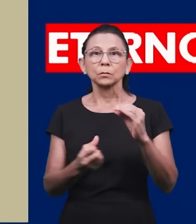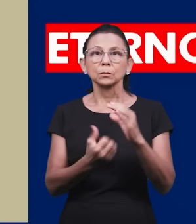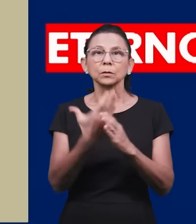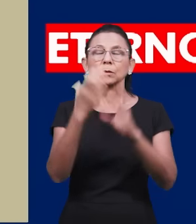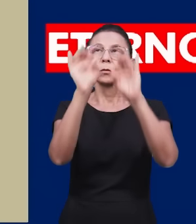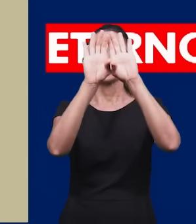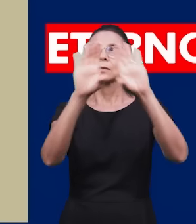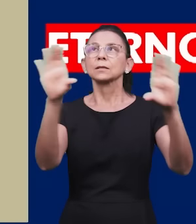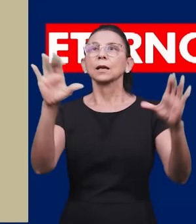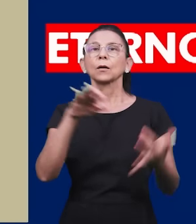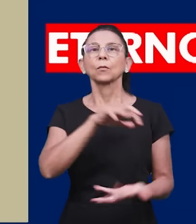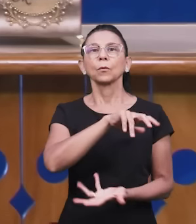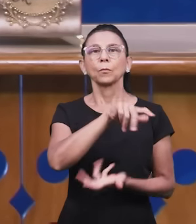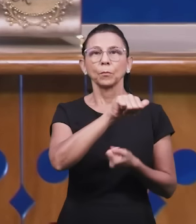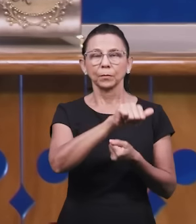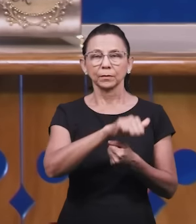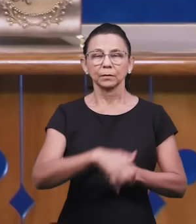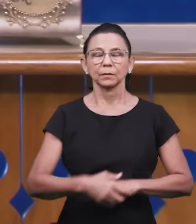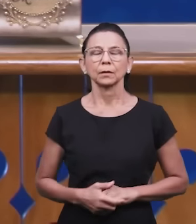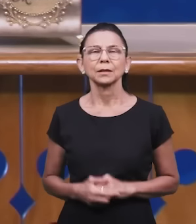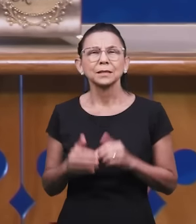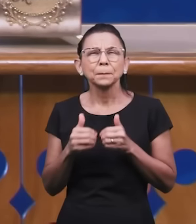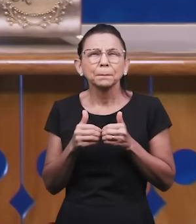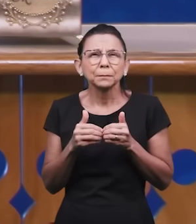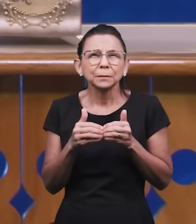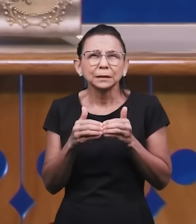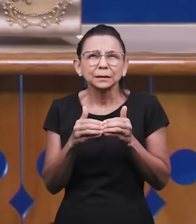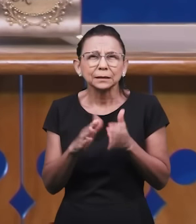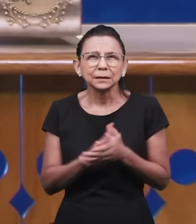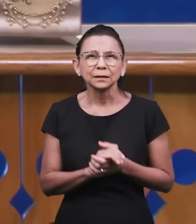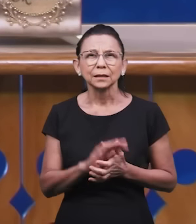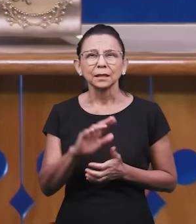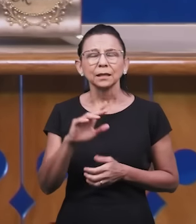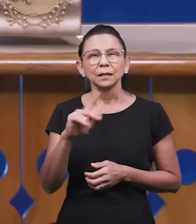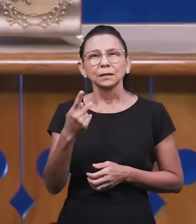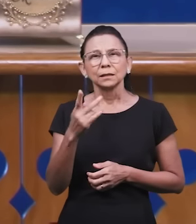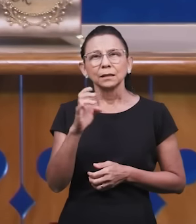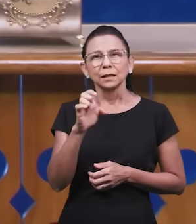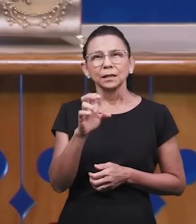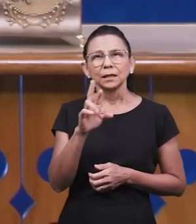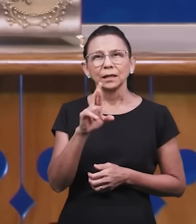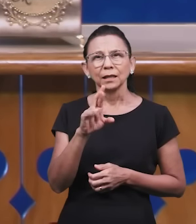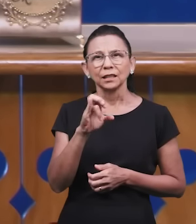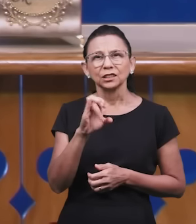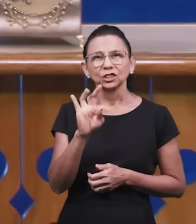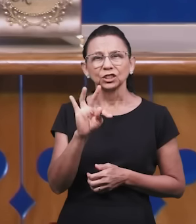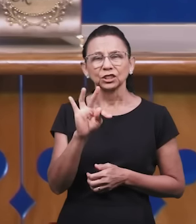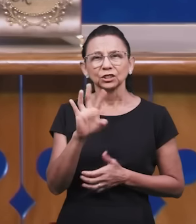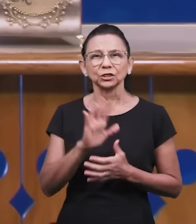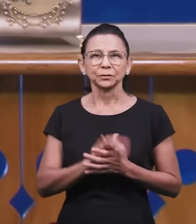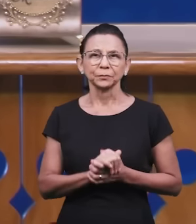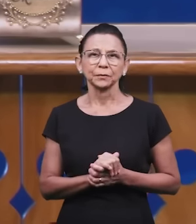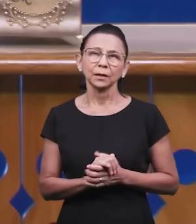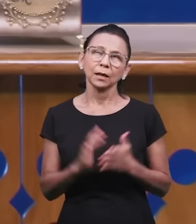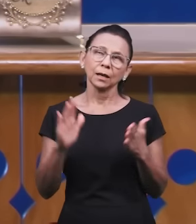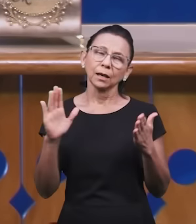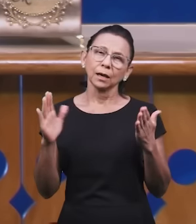terra. Esse princípio aqui, que é Reshit, é um princípio